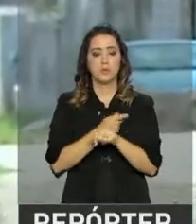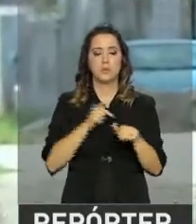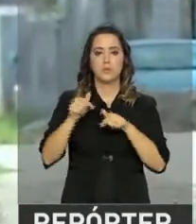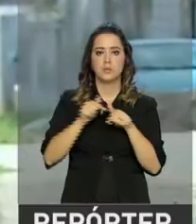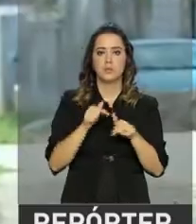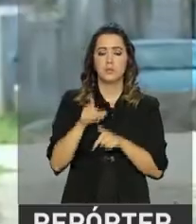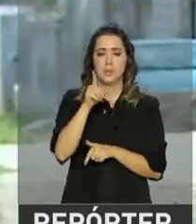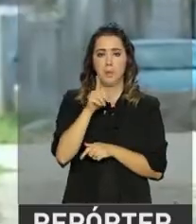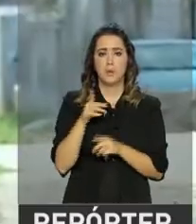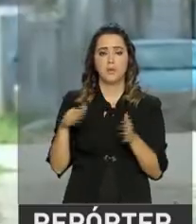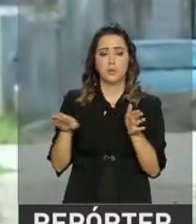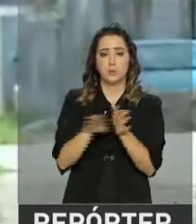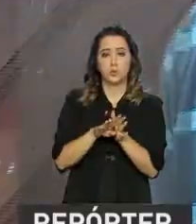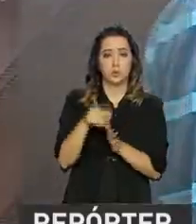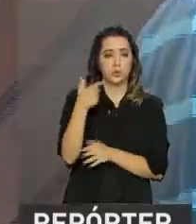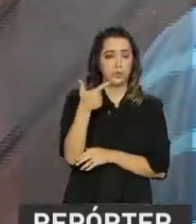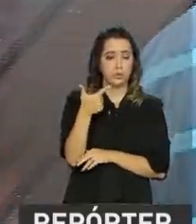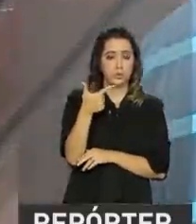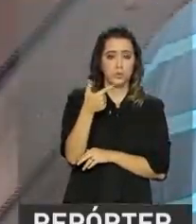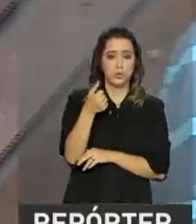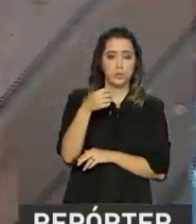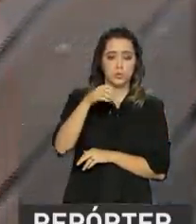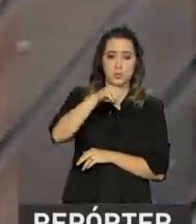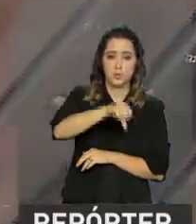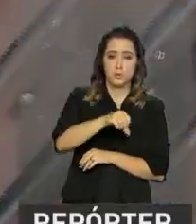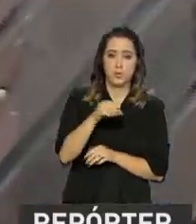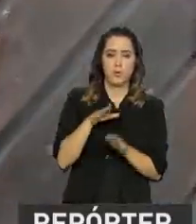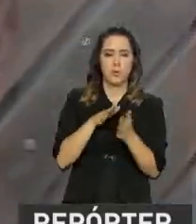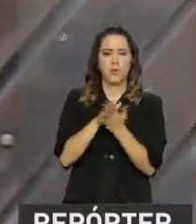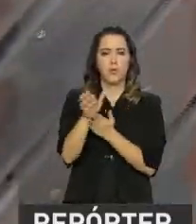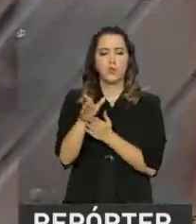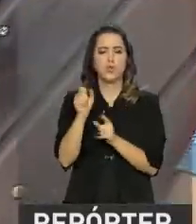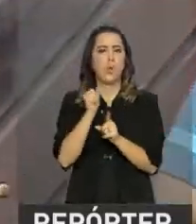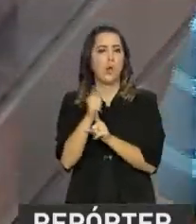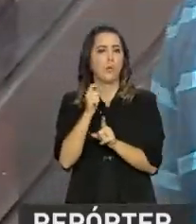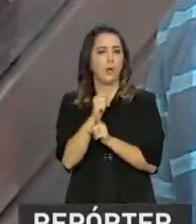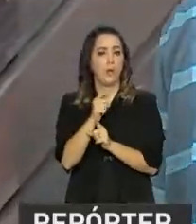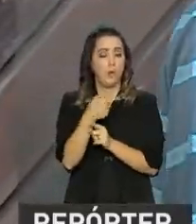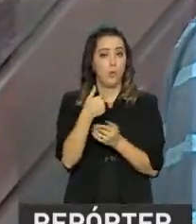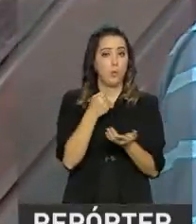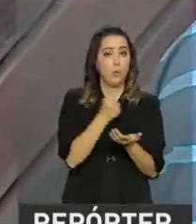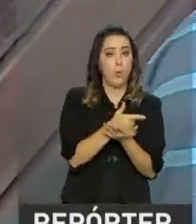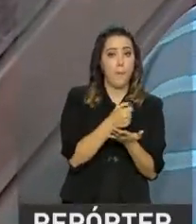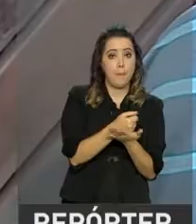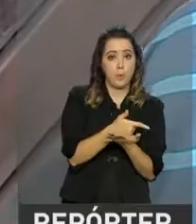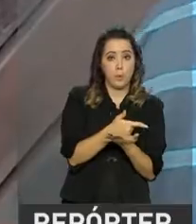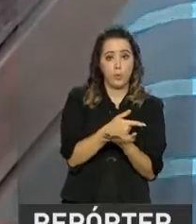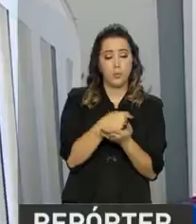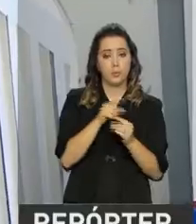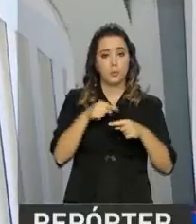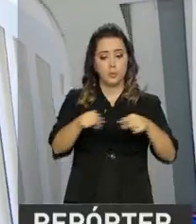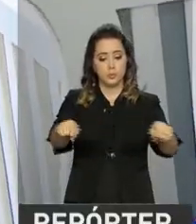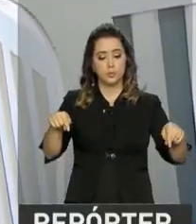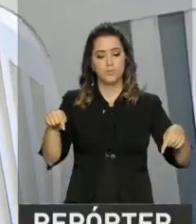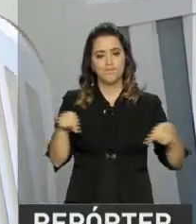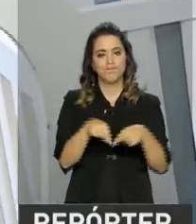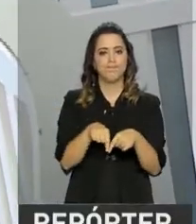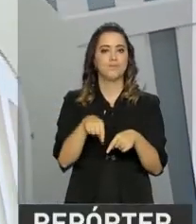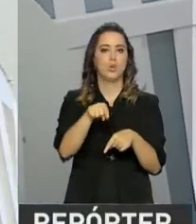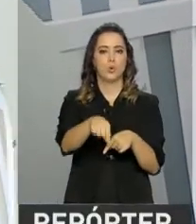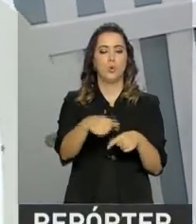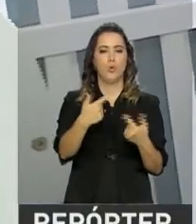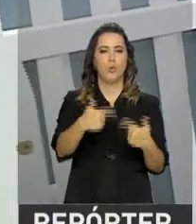para a cidade em 2009 e para fugir do aluguel ele comprou um terreno no loteamento jardim mar mas logo